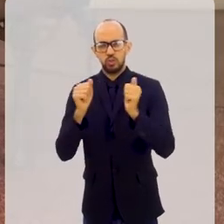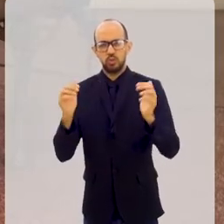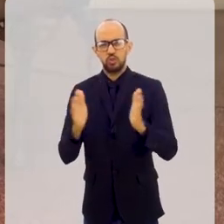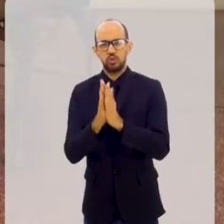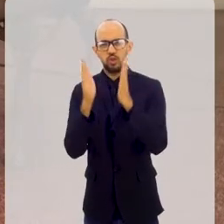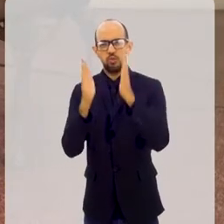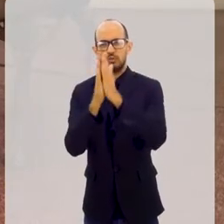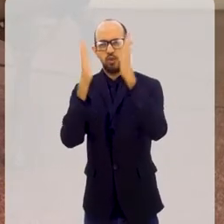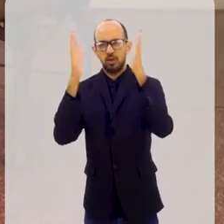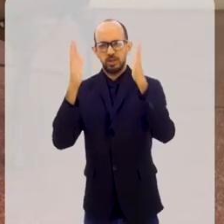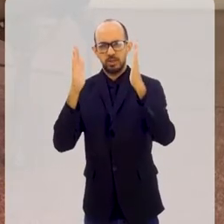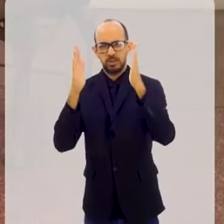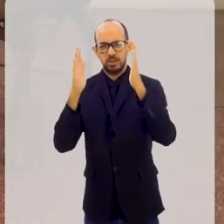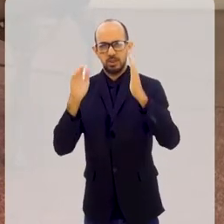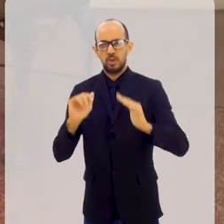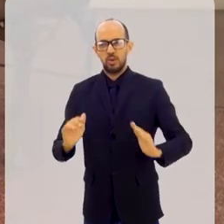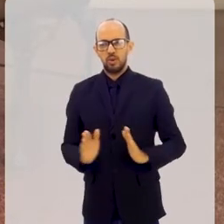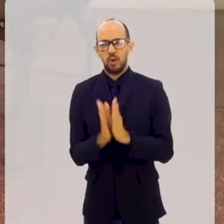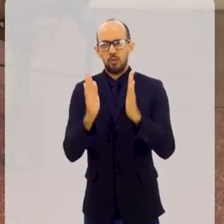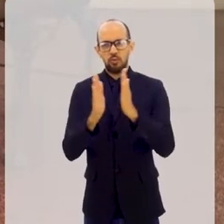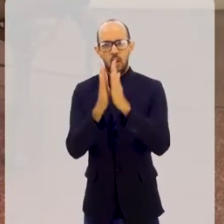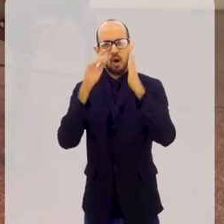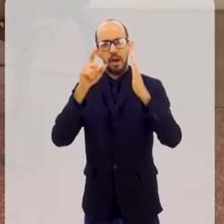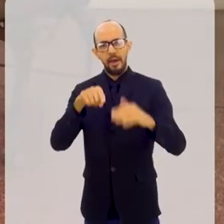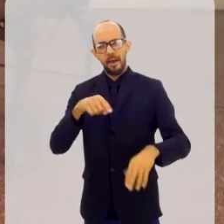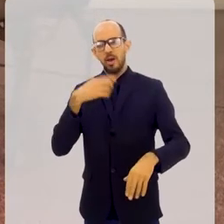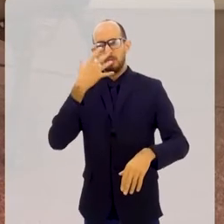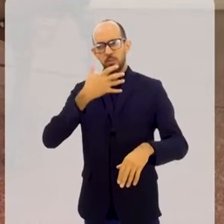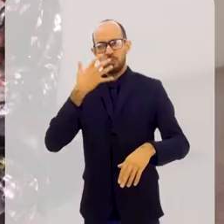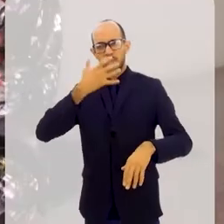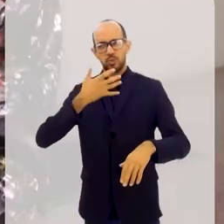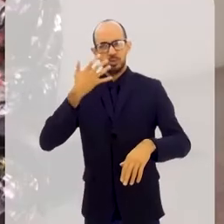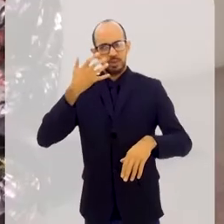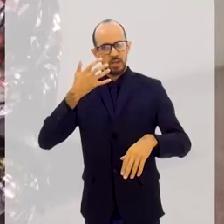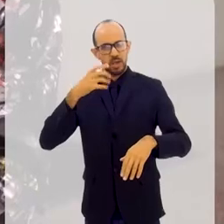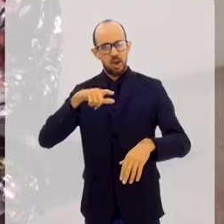dos louvores do seu povo logo é o quê música